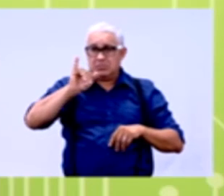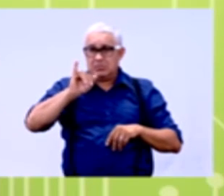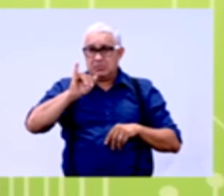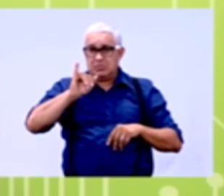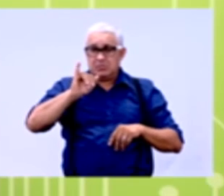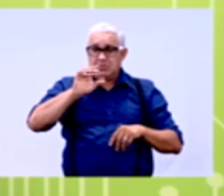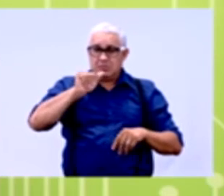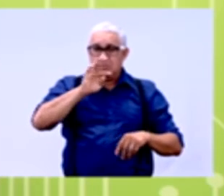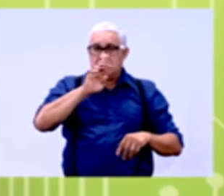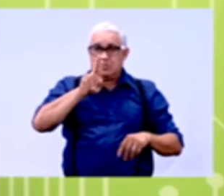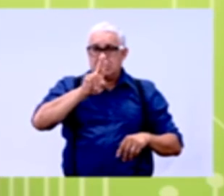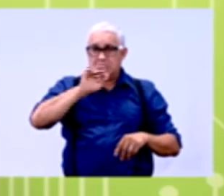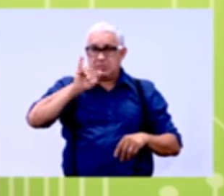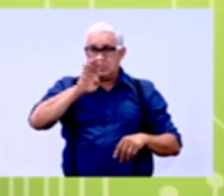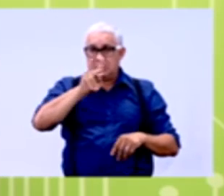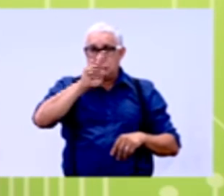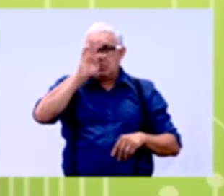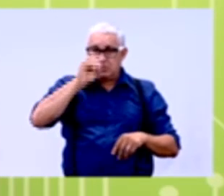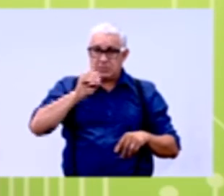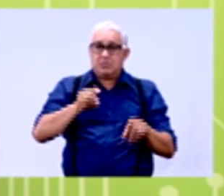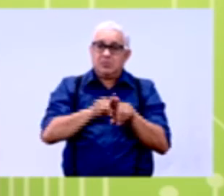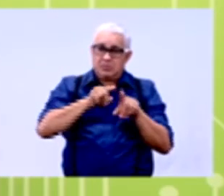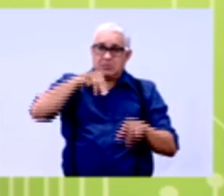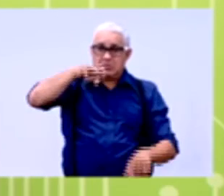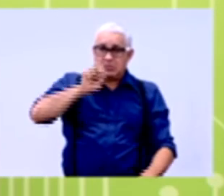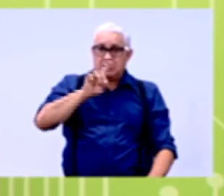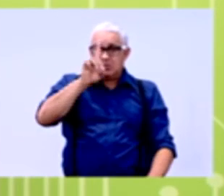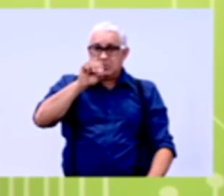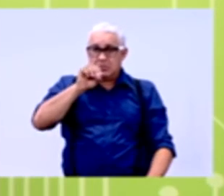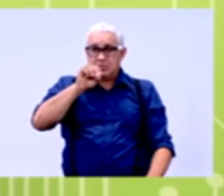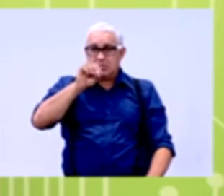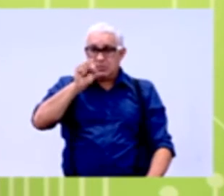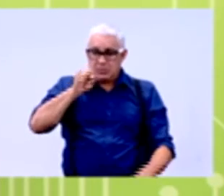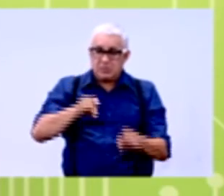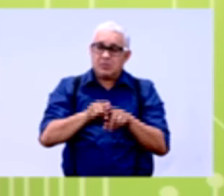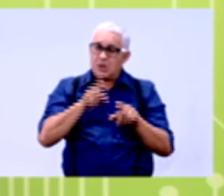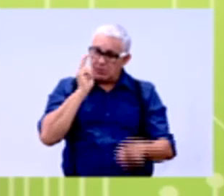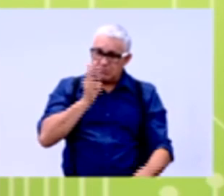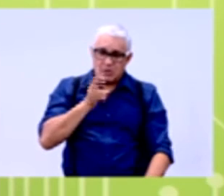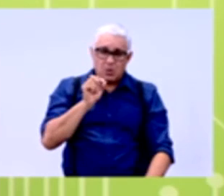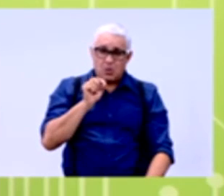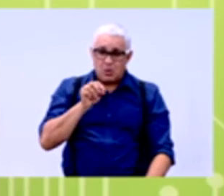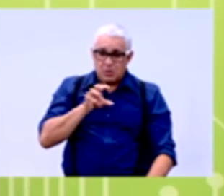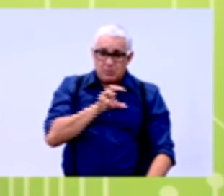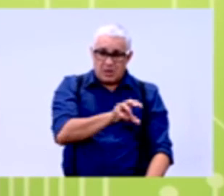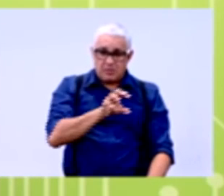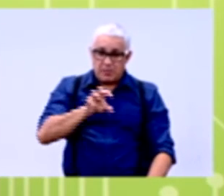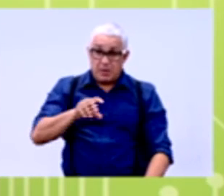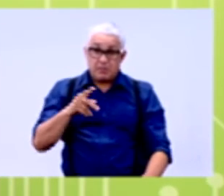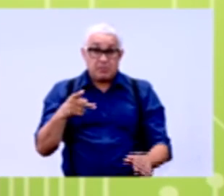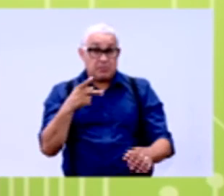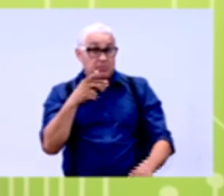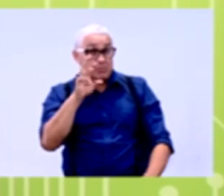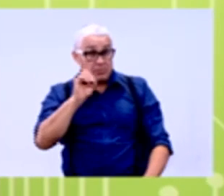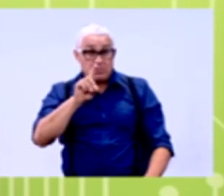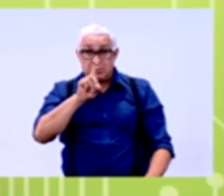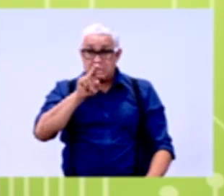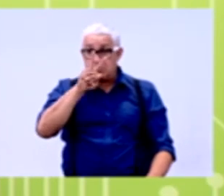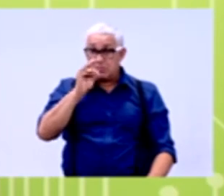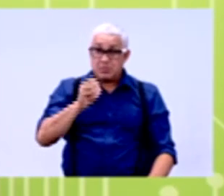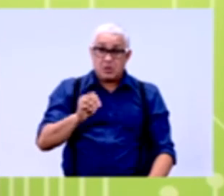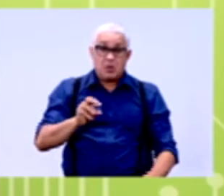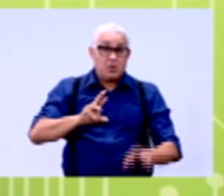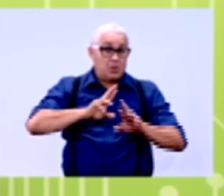implementados nesta classe produto sejam sempre referentes ao produto. Qualquer